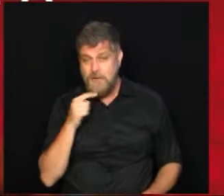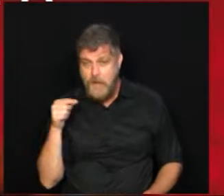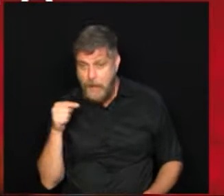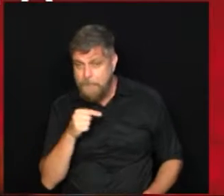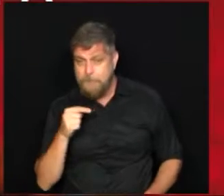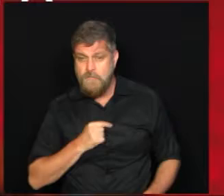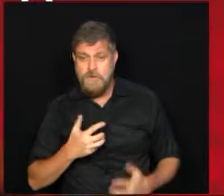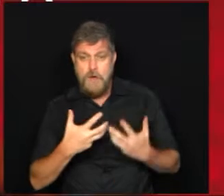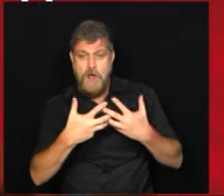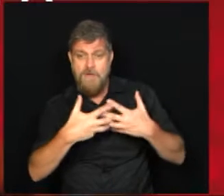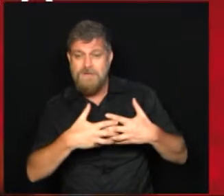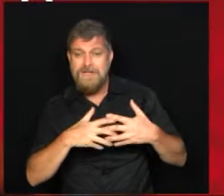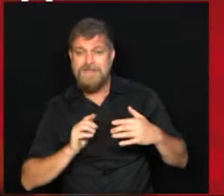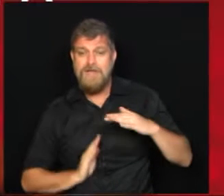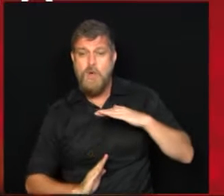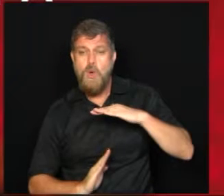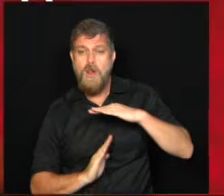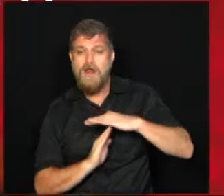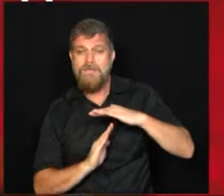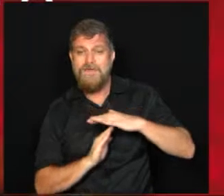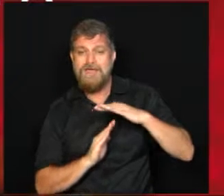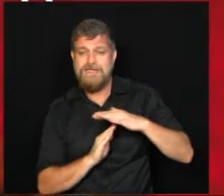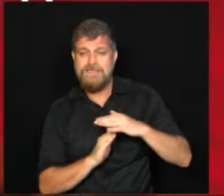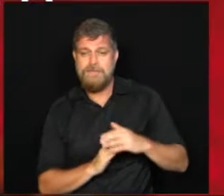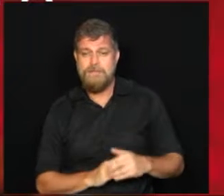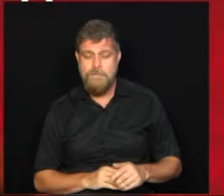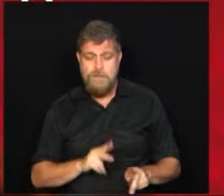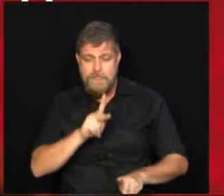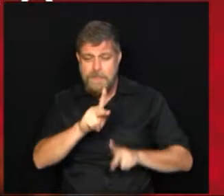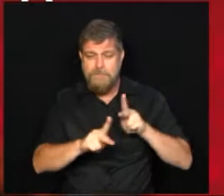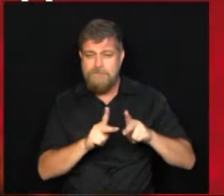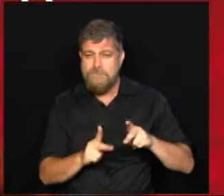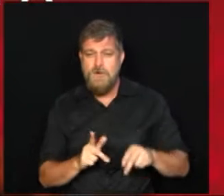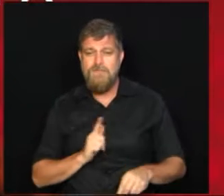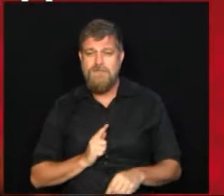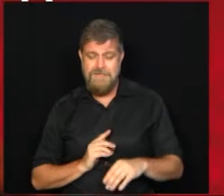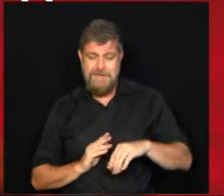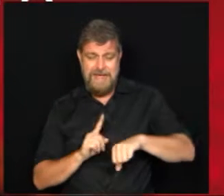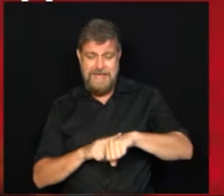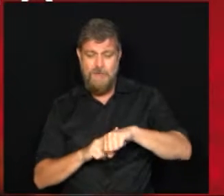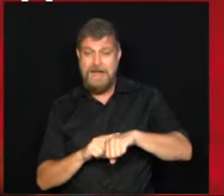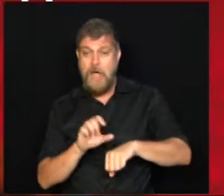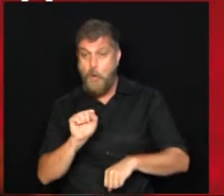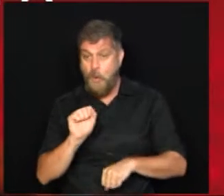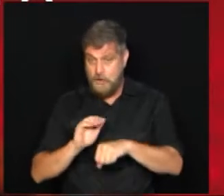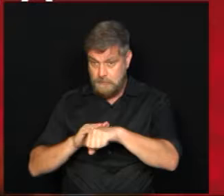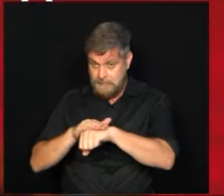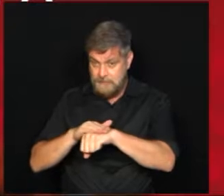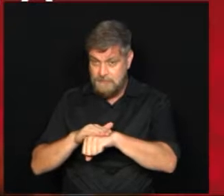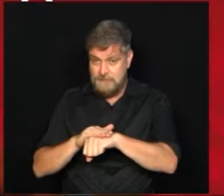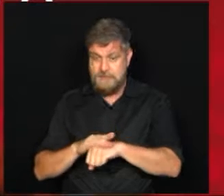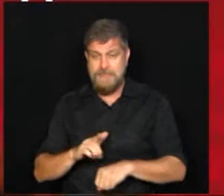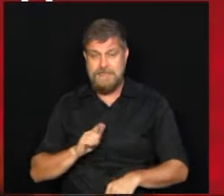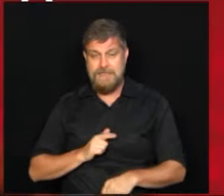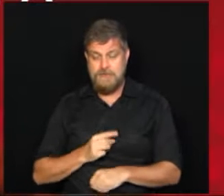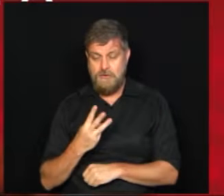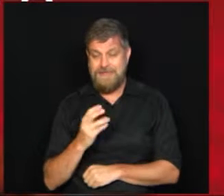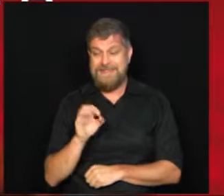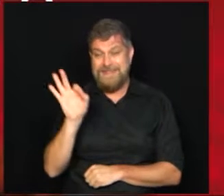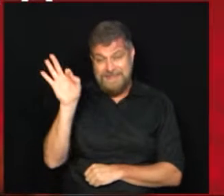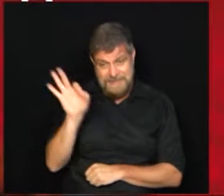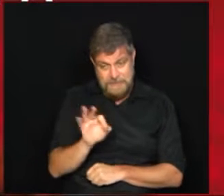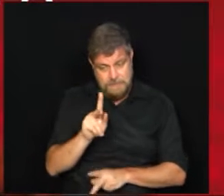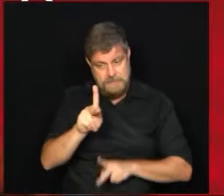elas podem funcionar com a limitação de público até às 20horas só com capacidade de até